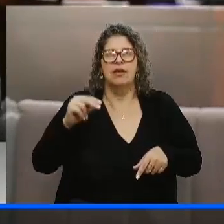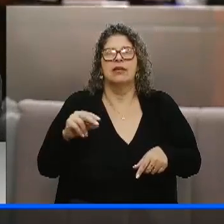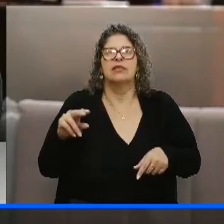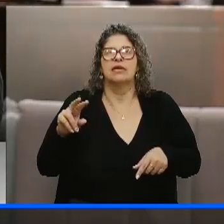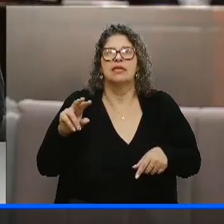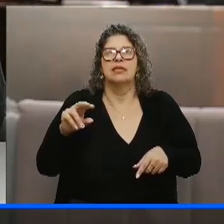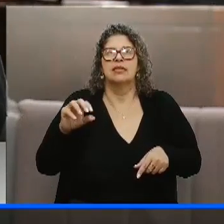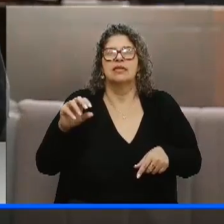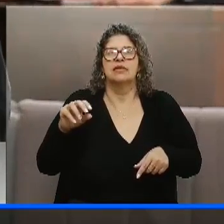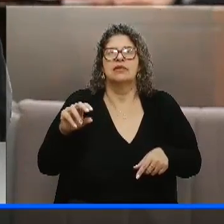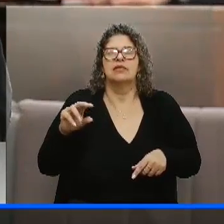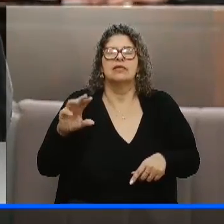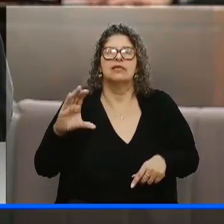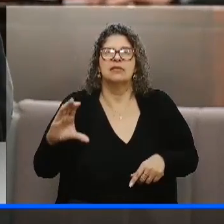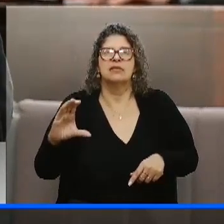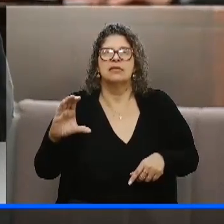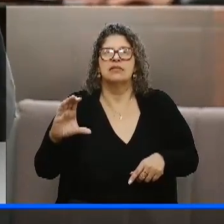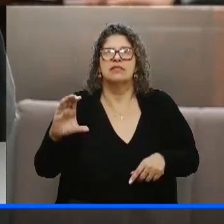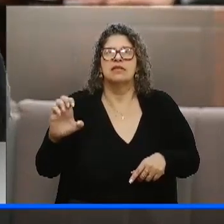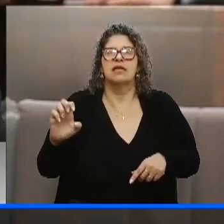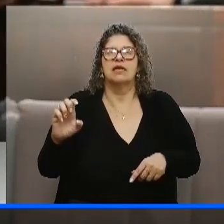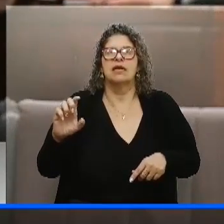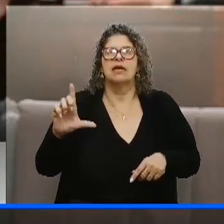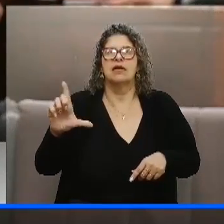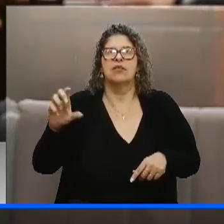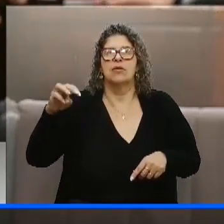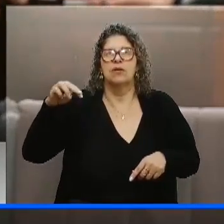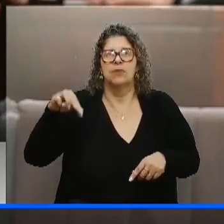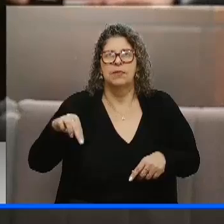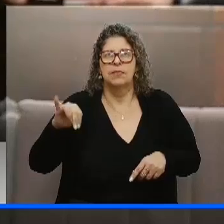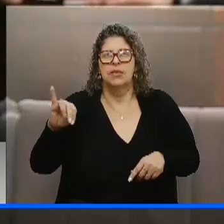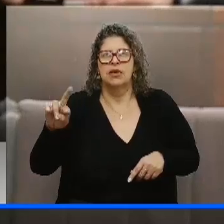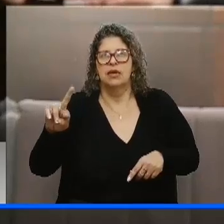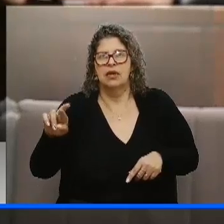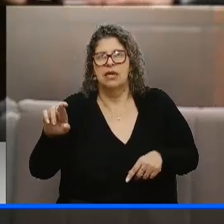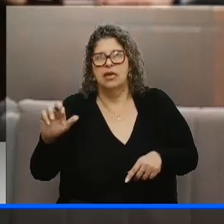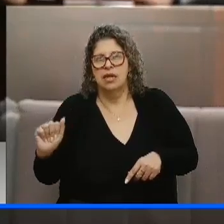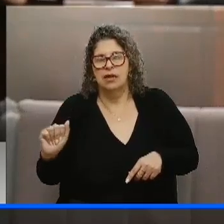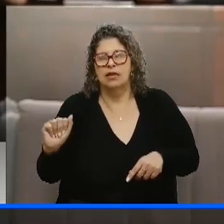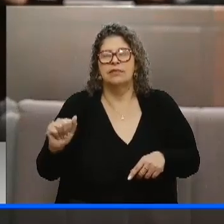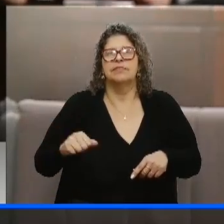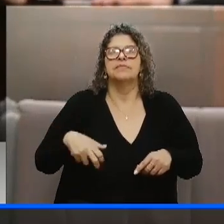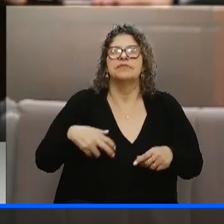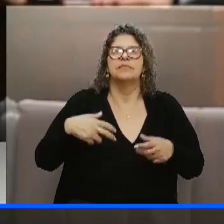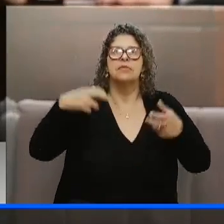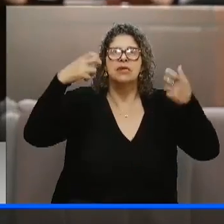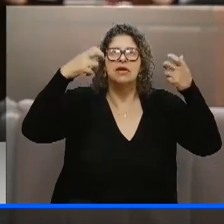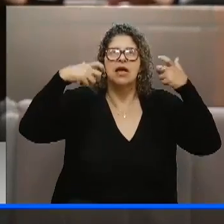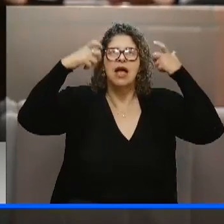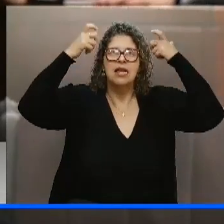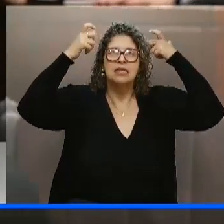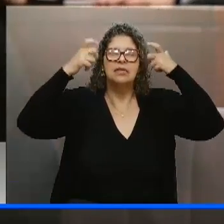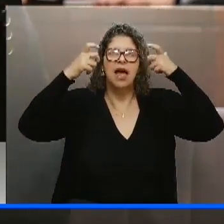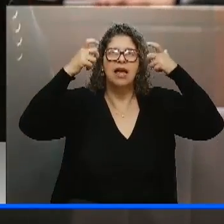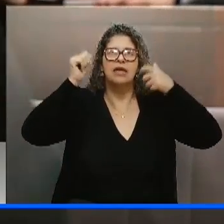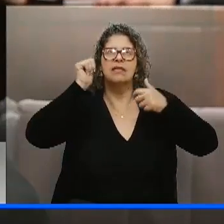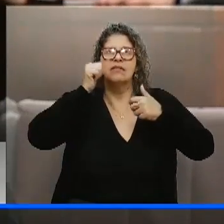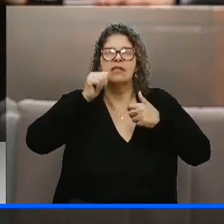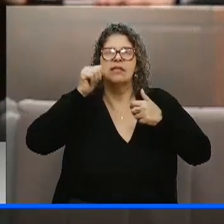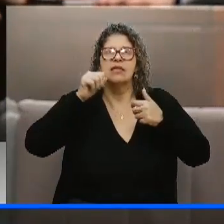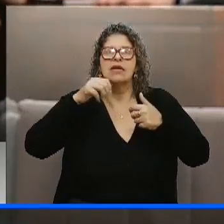silveira e também estendo a saudação às nossas rainhas e princesas que